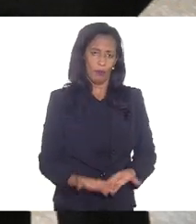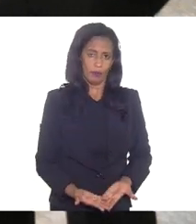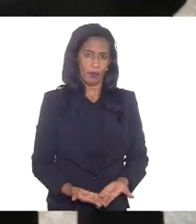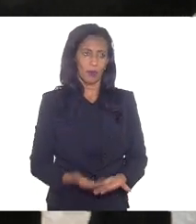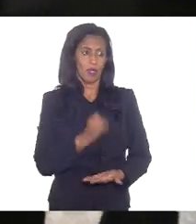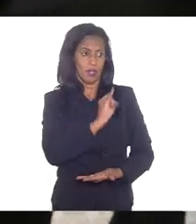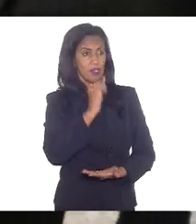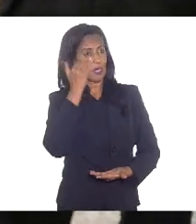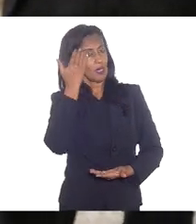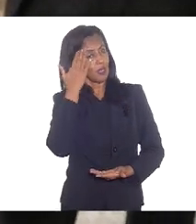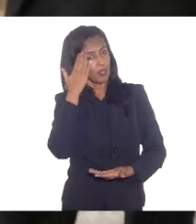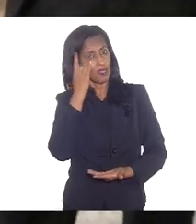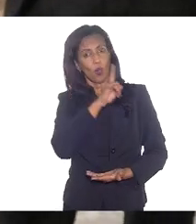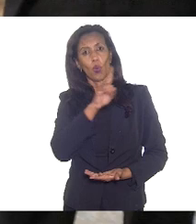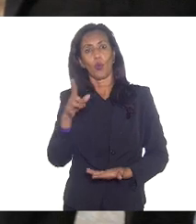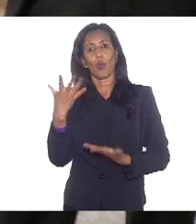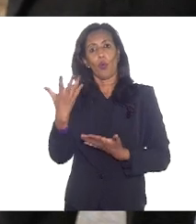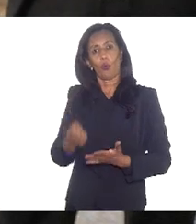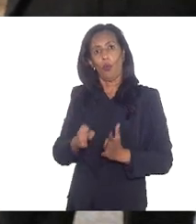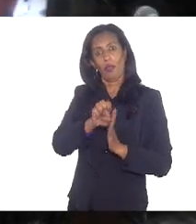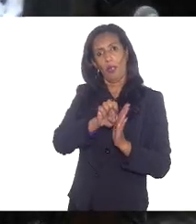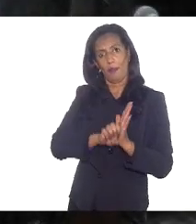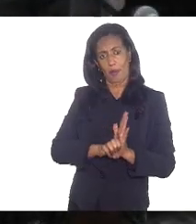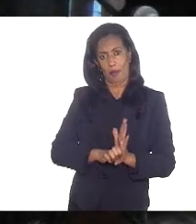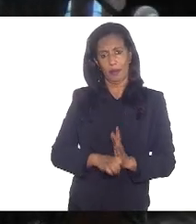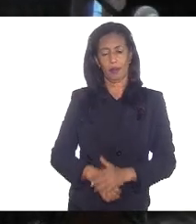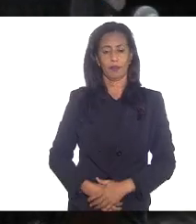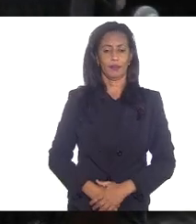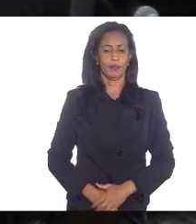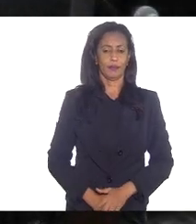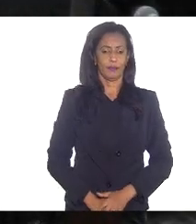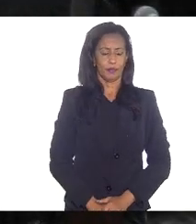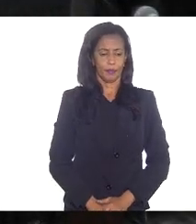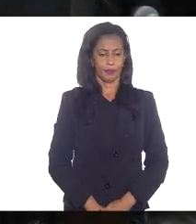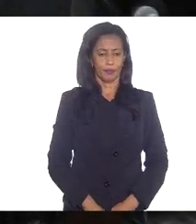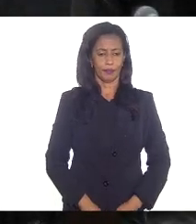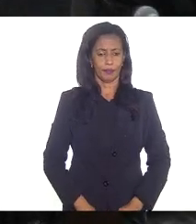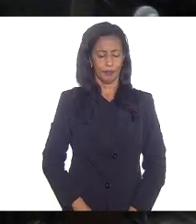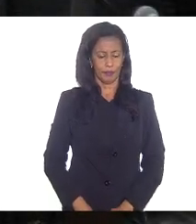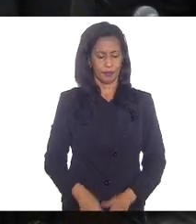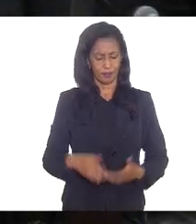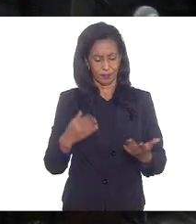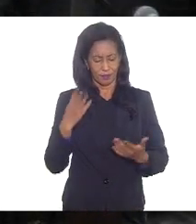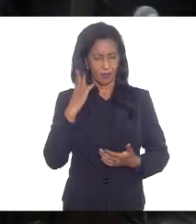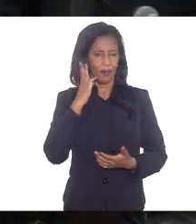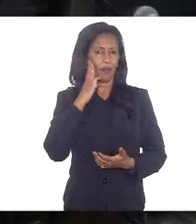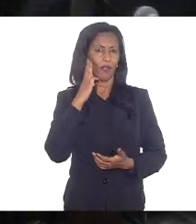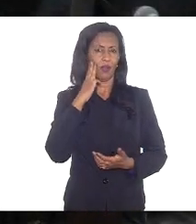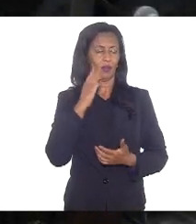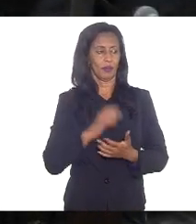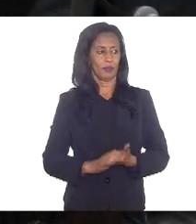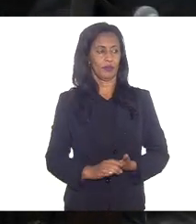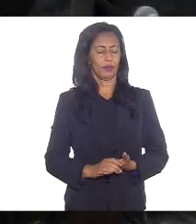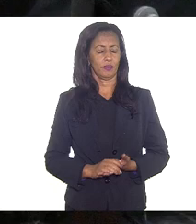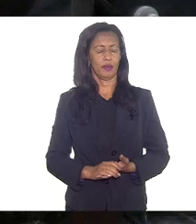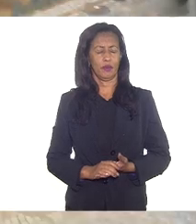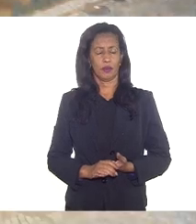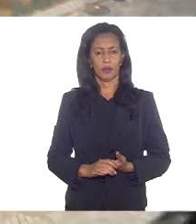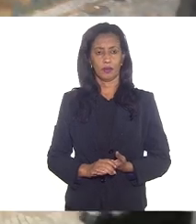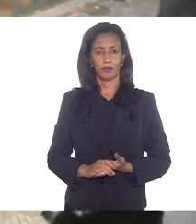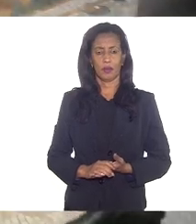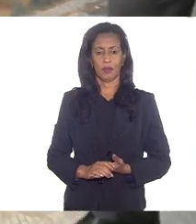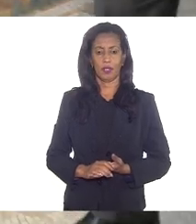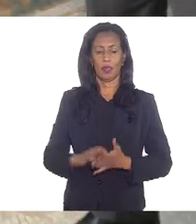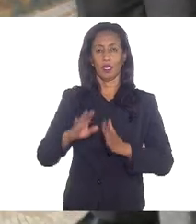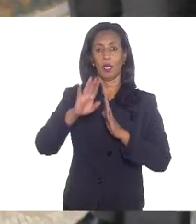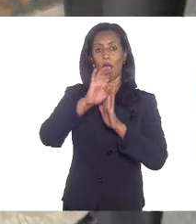entender, o não acolhimento da emenda. Presidente. Deputado Valdec. Queria fazer uma ponderação, porque, assim,